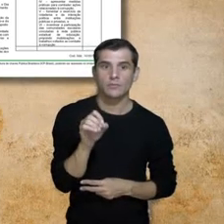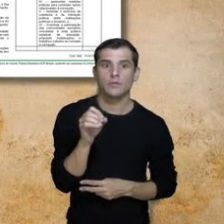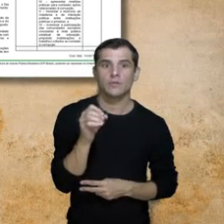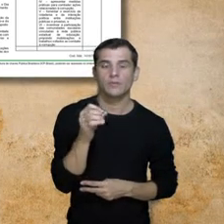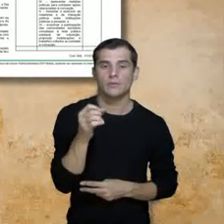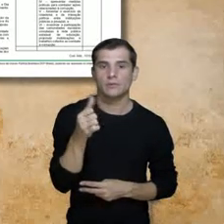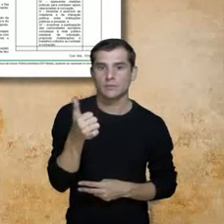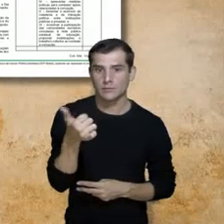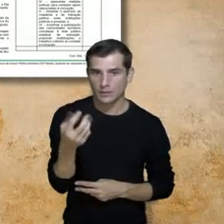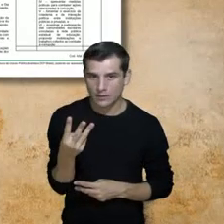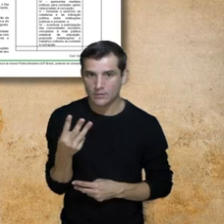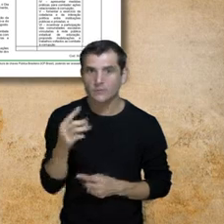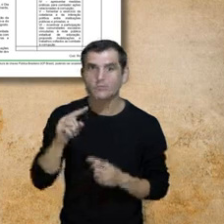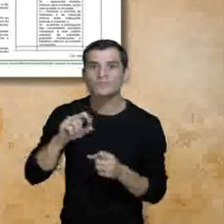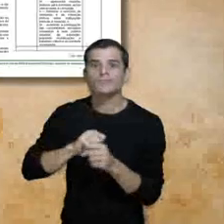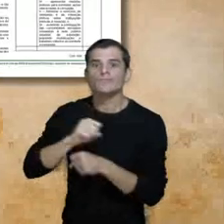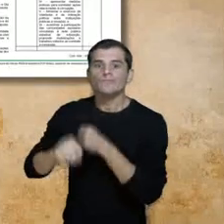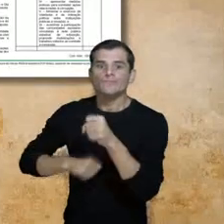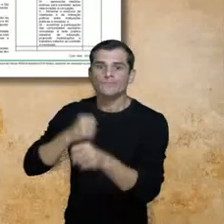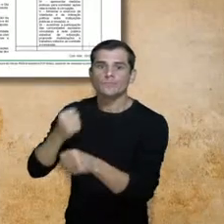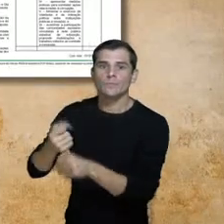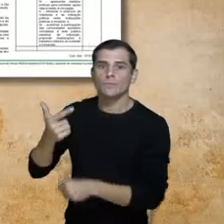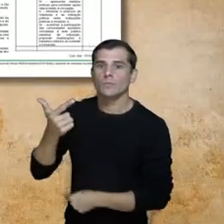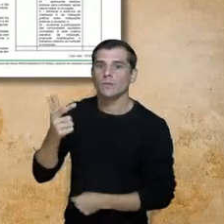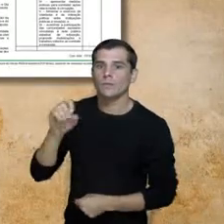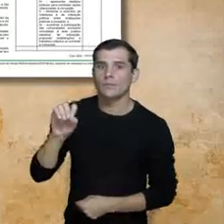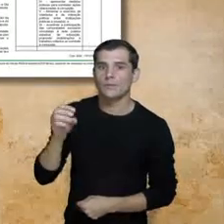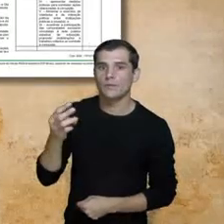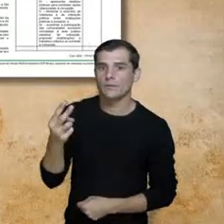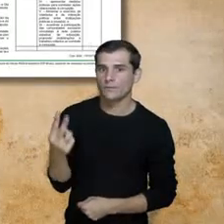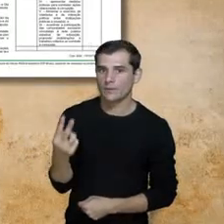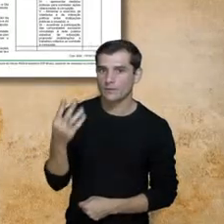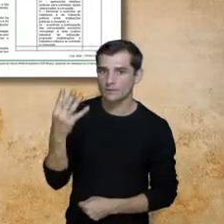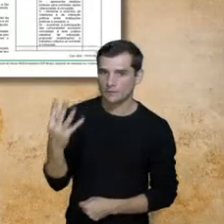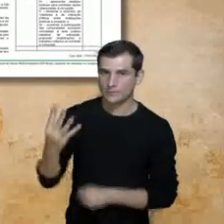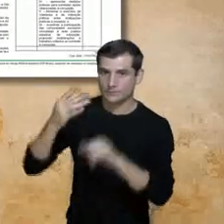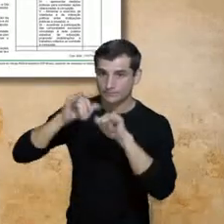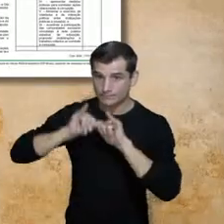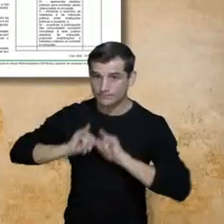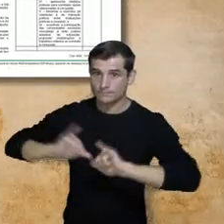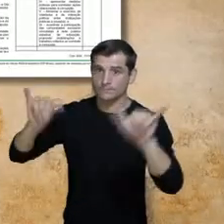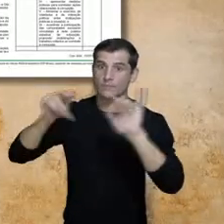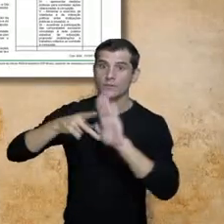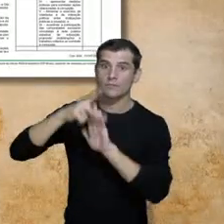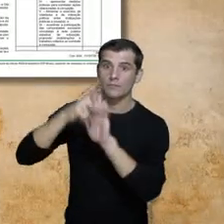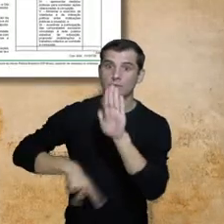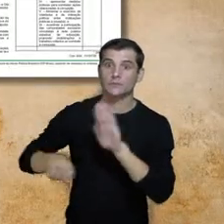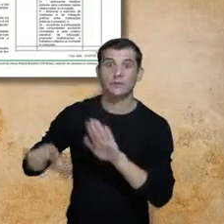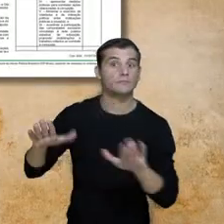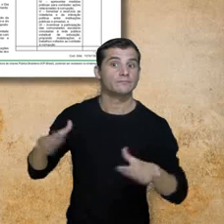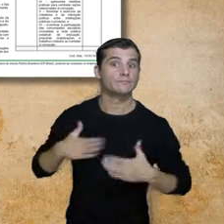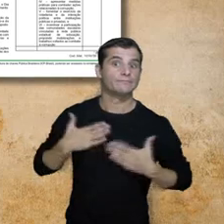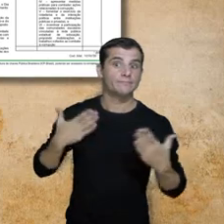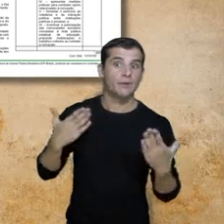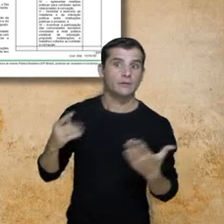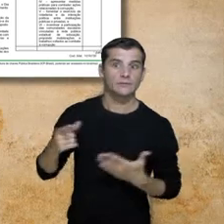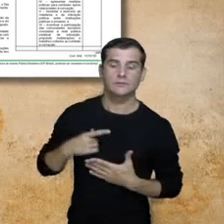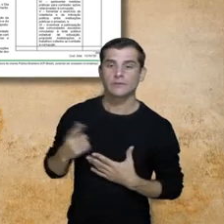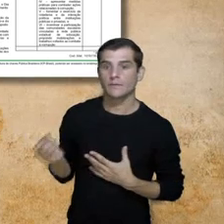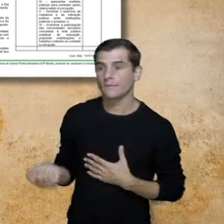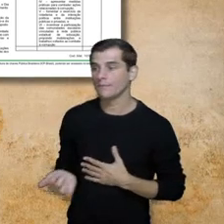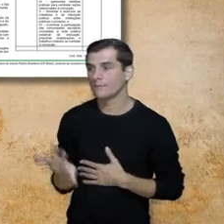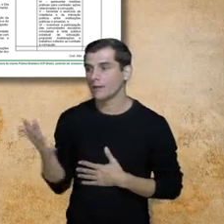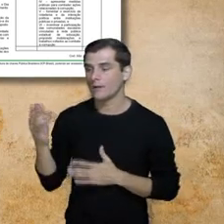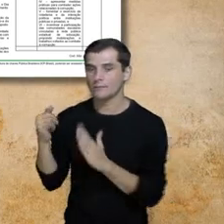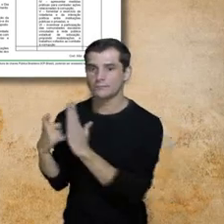projeto Como diz a Elita foi surpreendente porque a gente estava lá com várias entidades lotado né numa dia de semana era uma terça uma